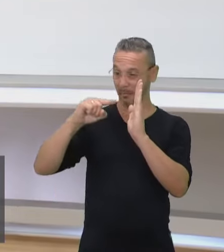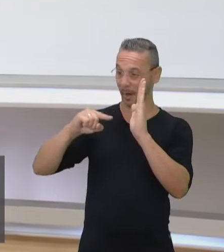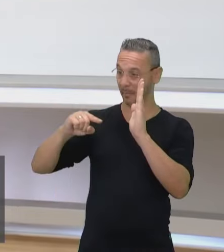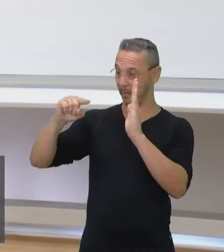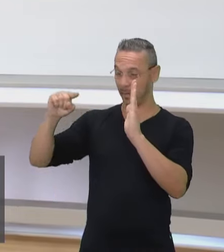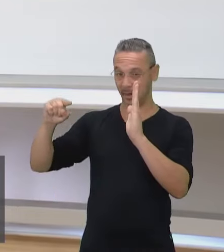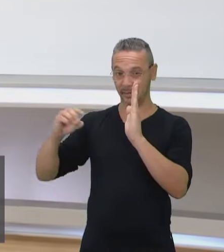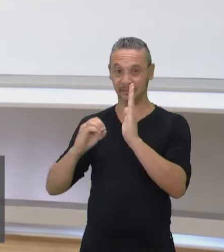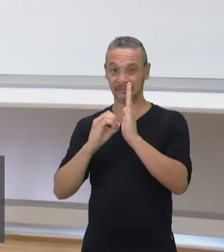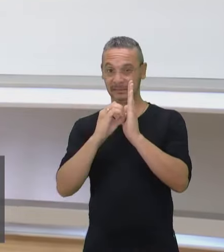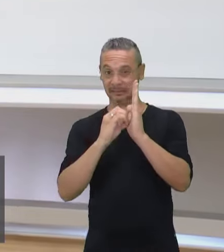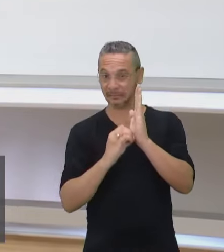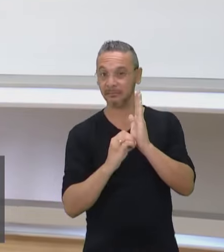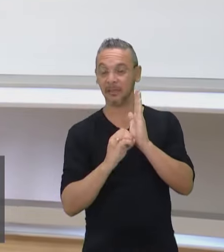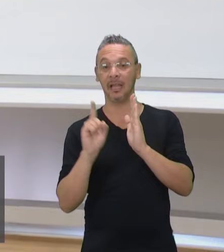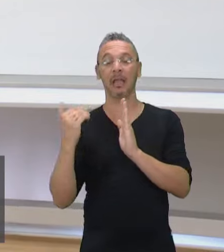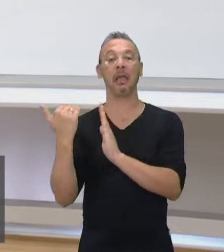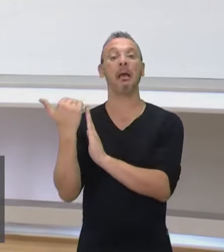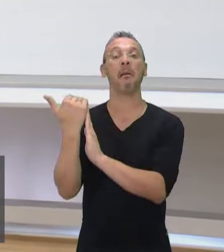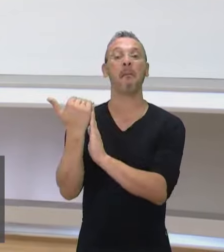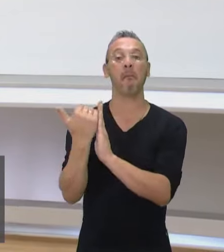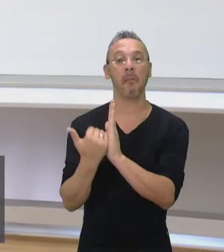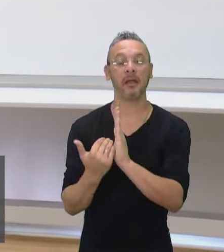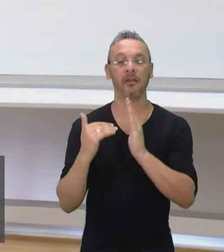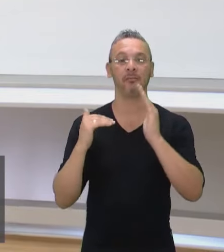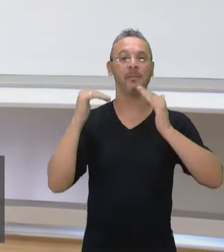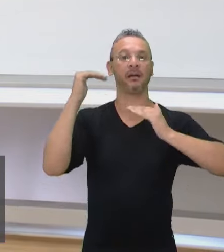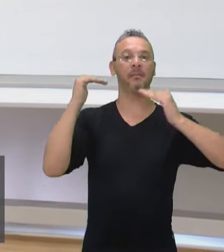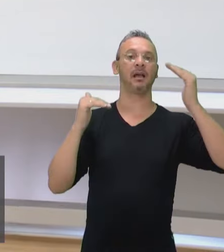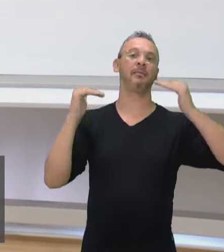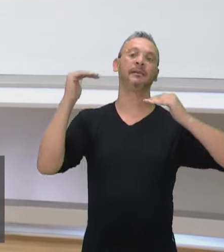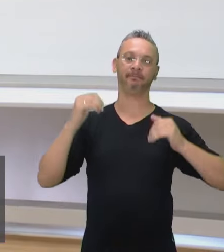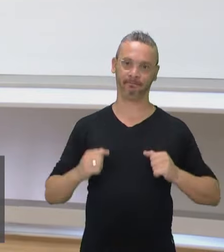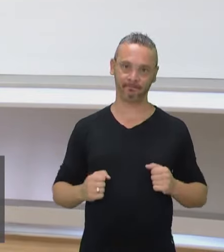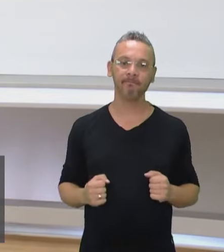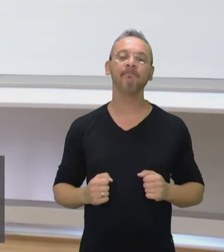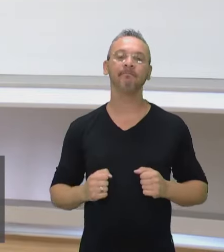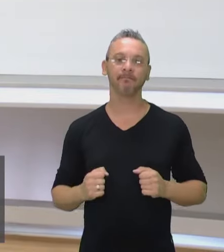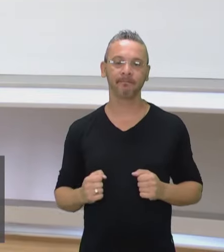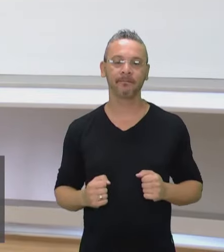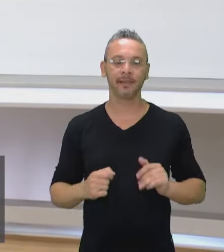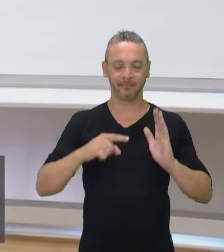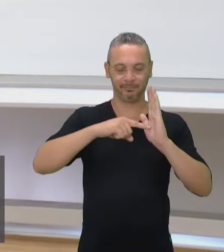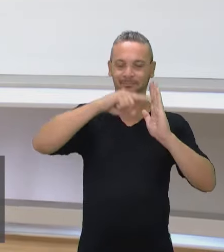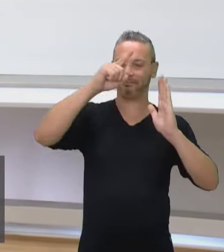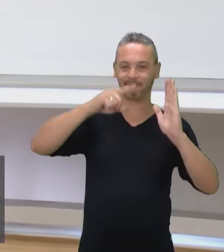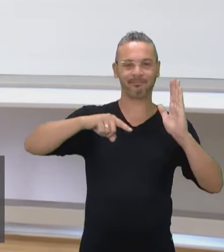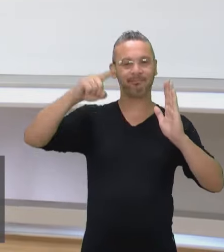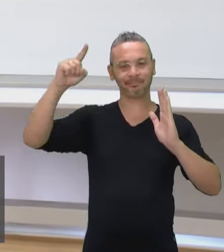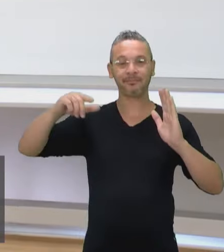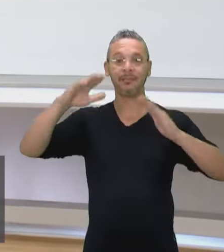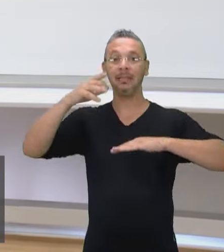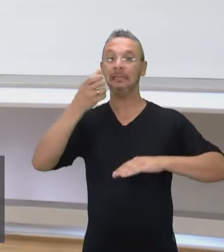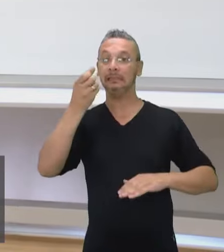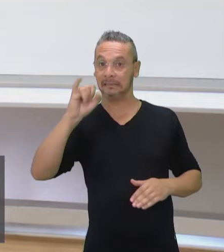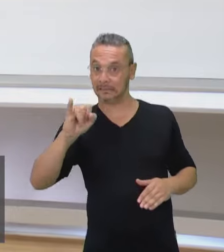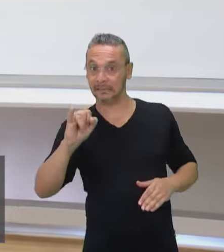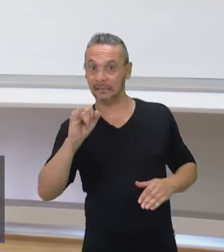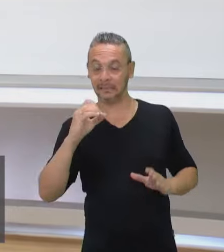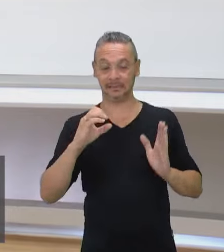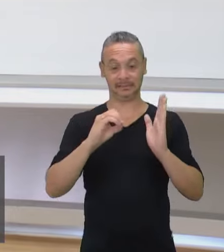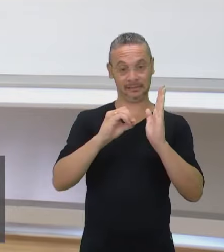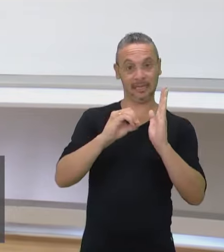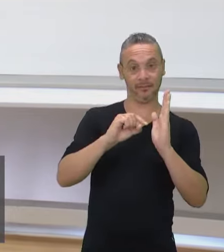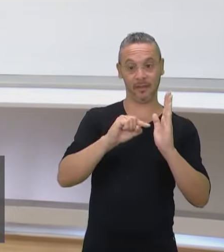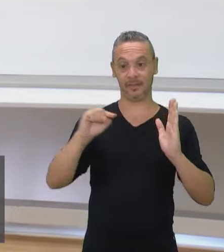aliás, menor é a desigualdade. Então, esse coeficiente, ele tende assim, quanto mais de 0 a